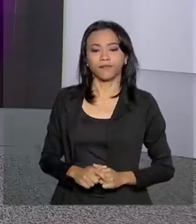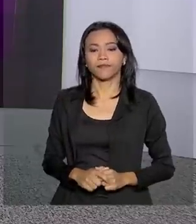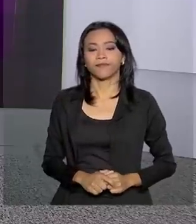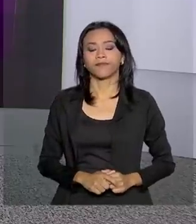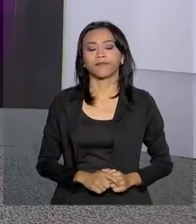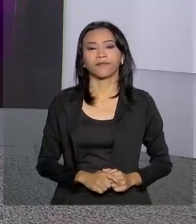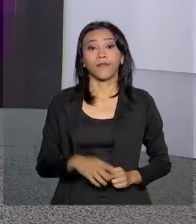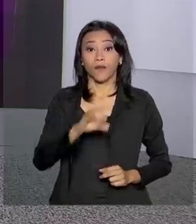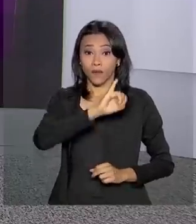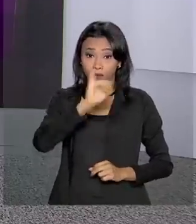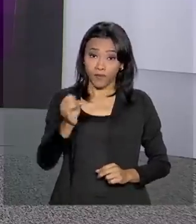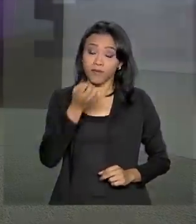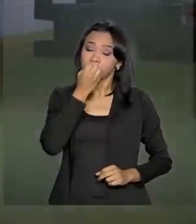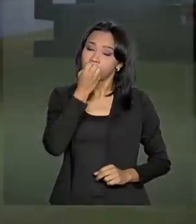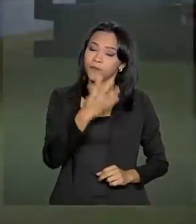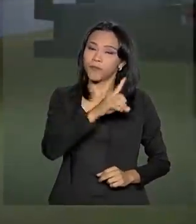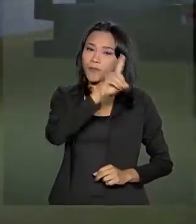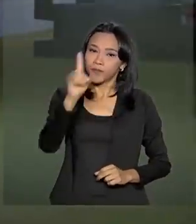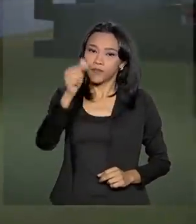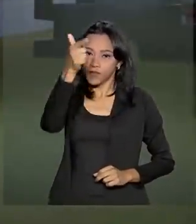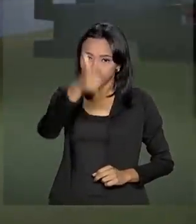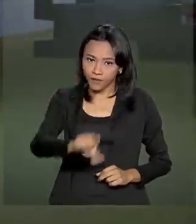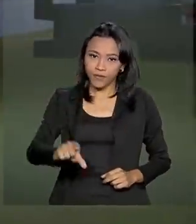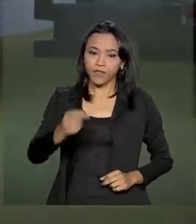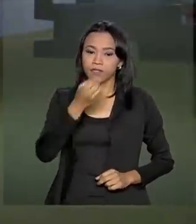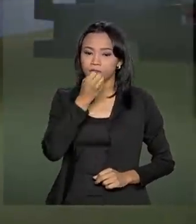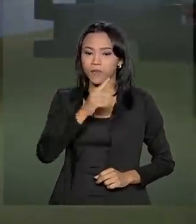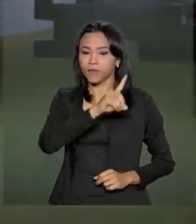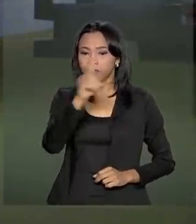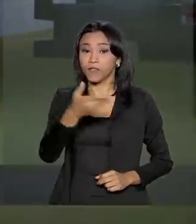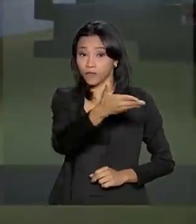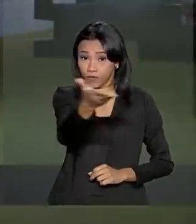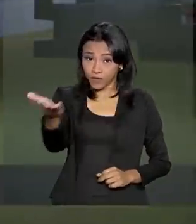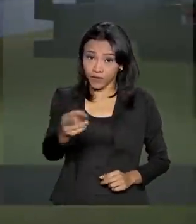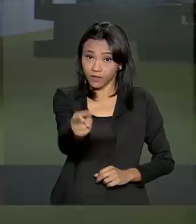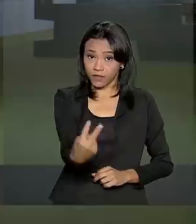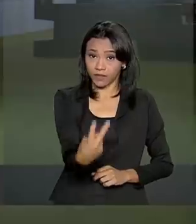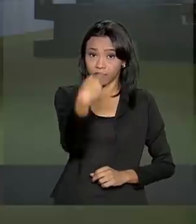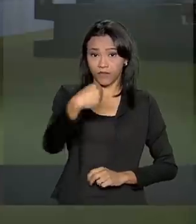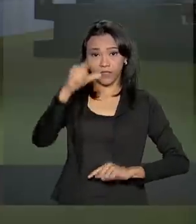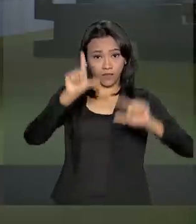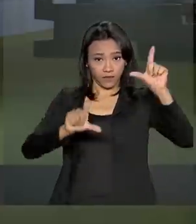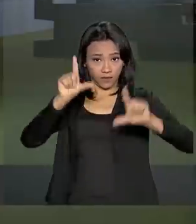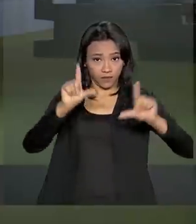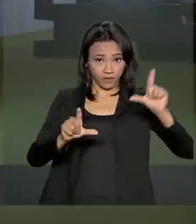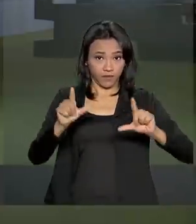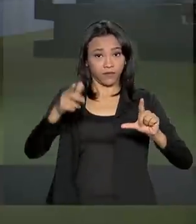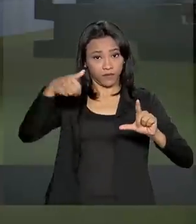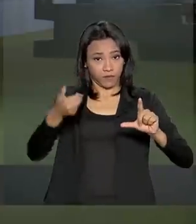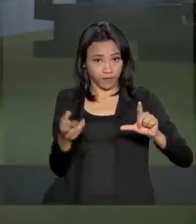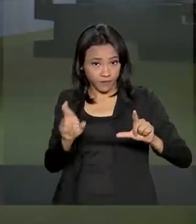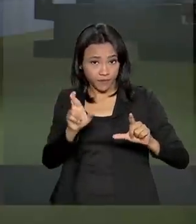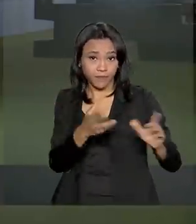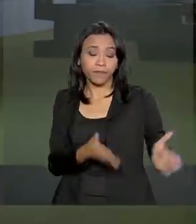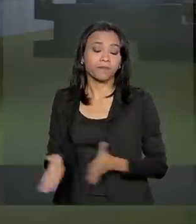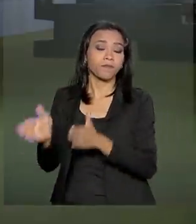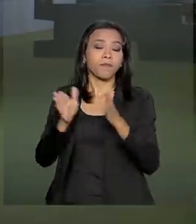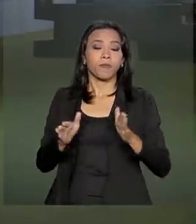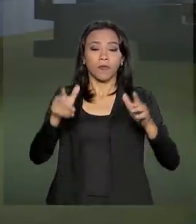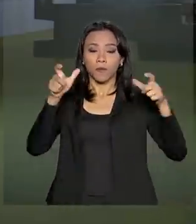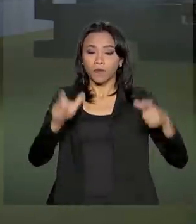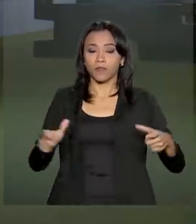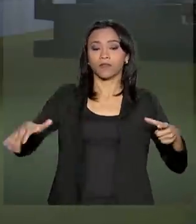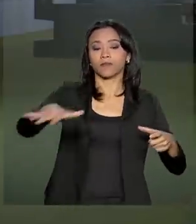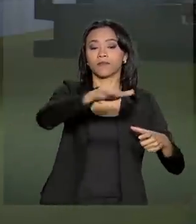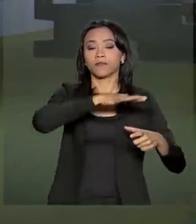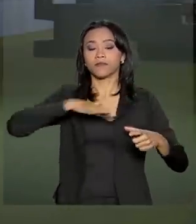Olá, Roberto. Bom dia de novo para você. Bom dia para você que acompanha a NBR, a TV do Governo Federal. Eu estou aqui no Salão Verde do